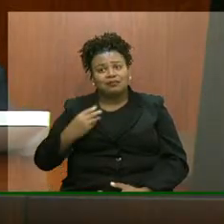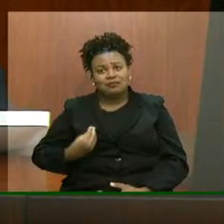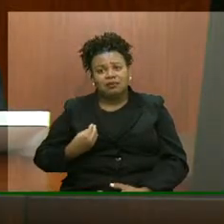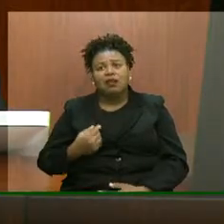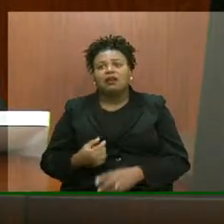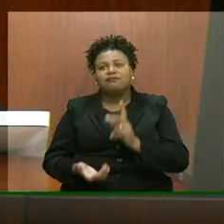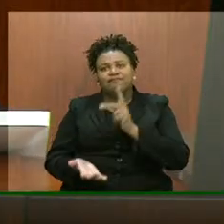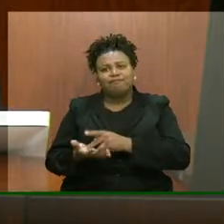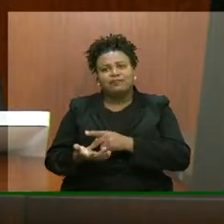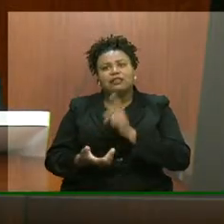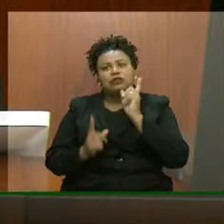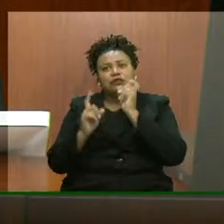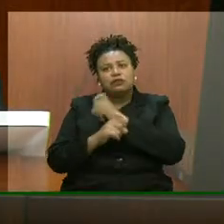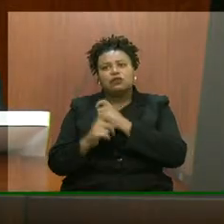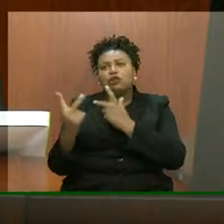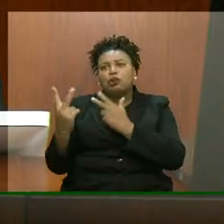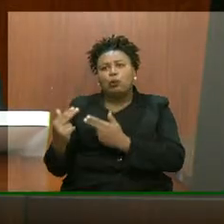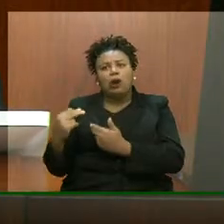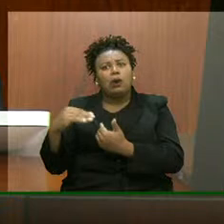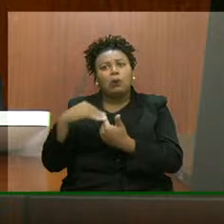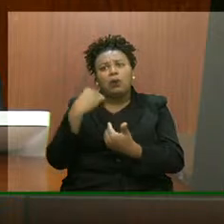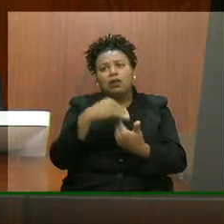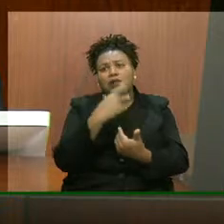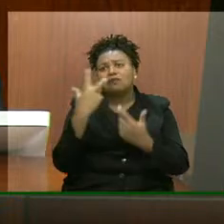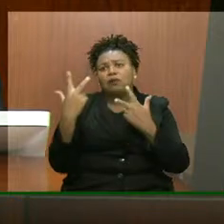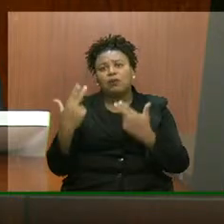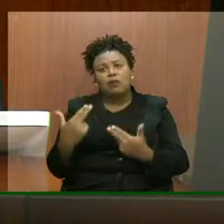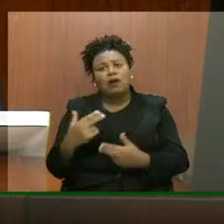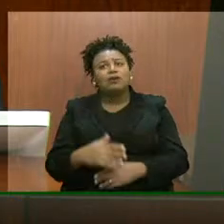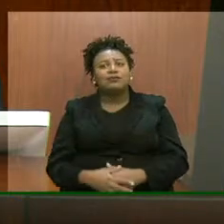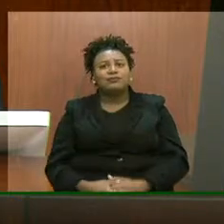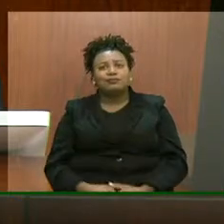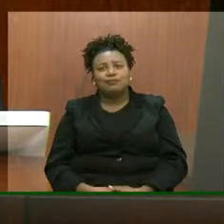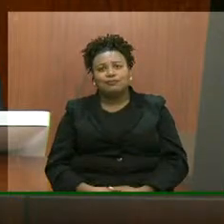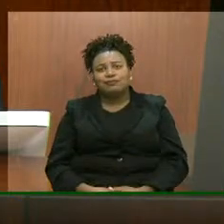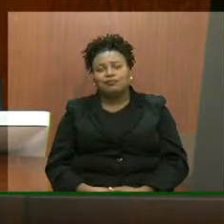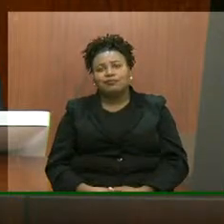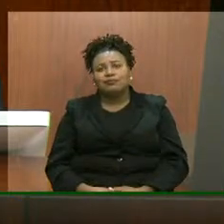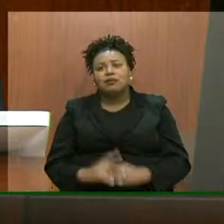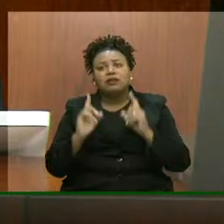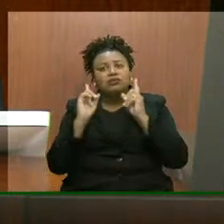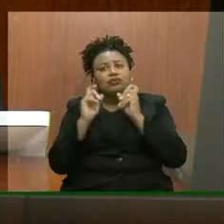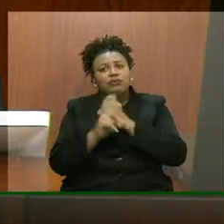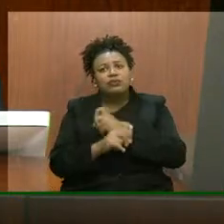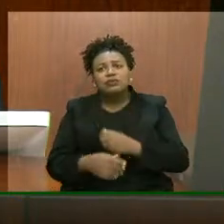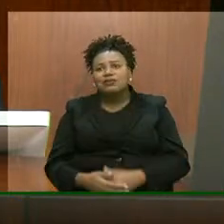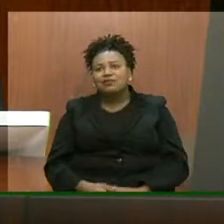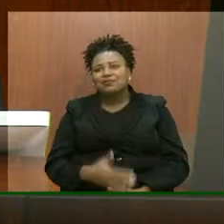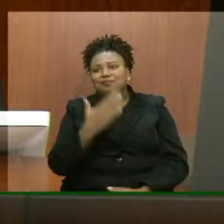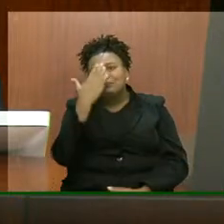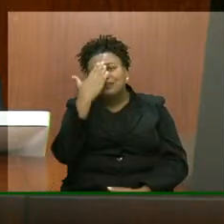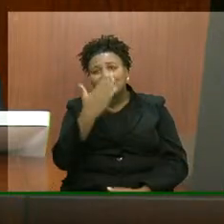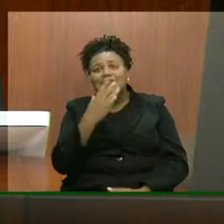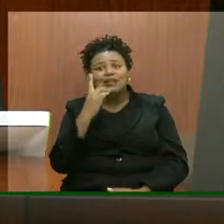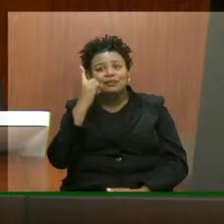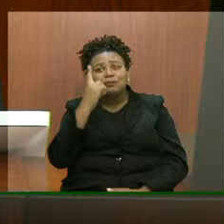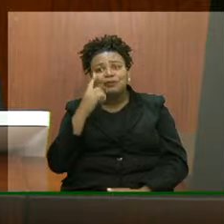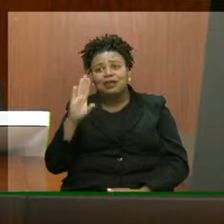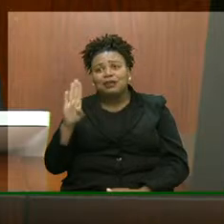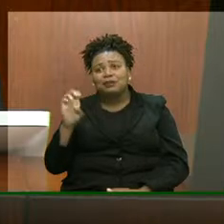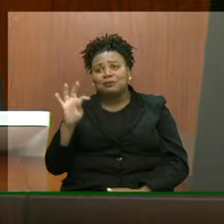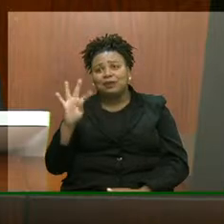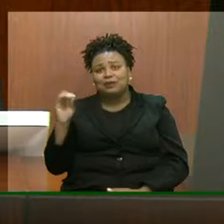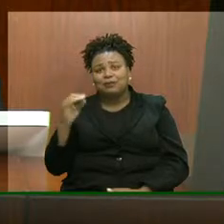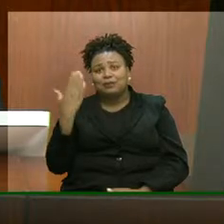está difícil. A mesma orientação que eu recebi, deputado Fernando Marrone. Tá bem. É difícil. Muito obrigado, deputado Beto, pelo